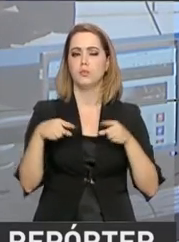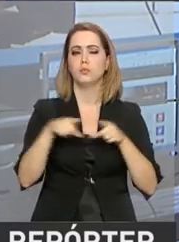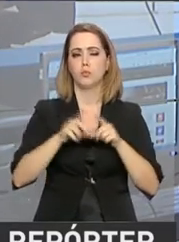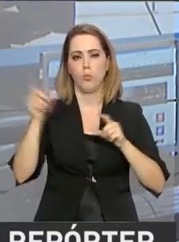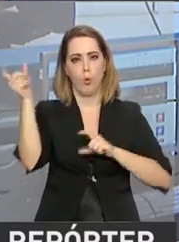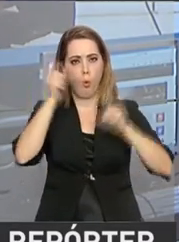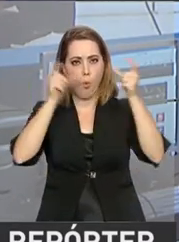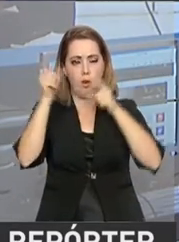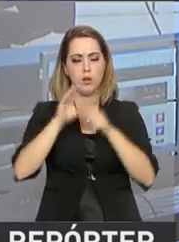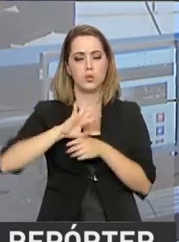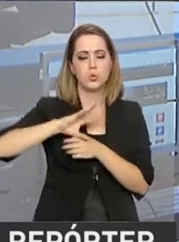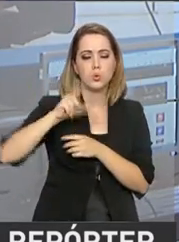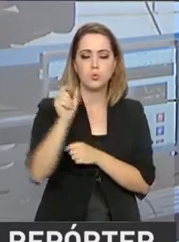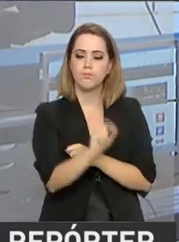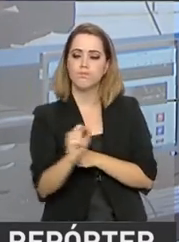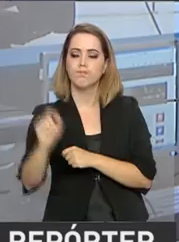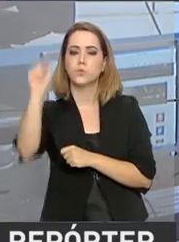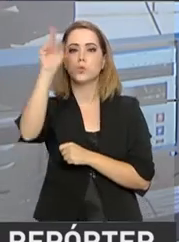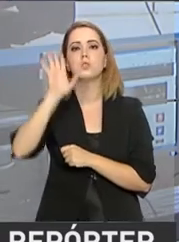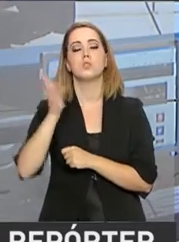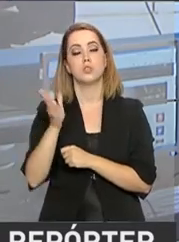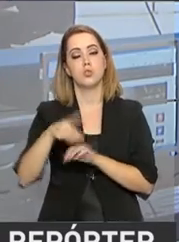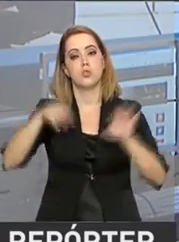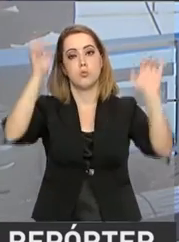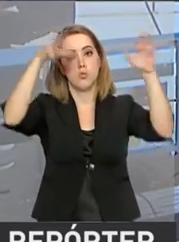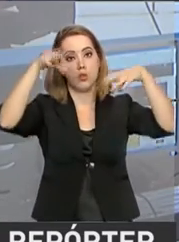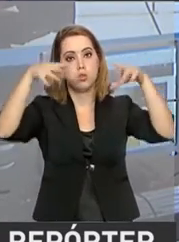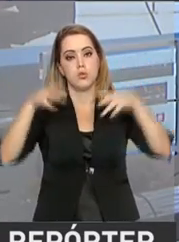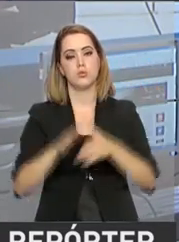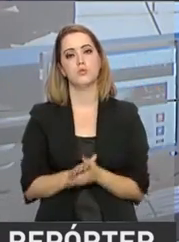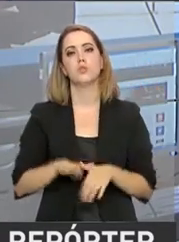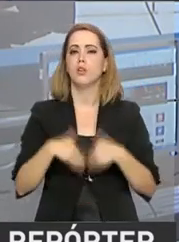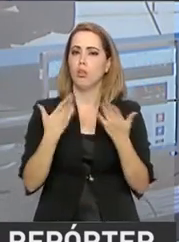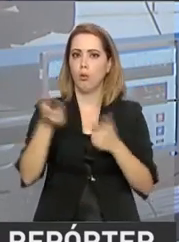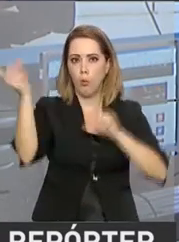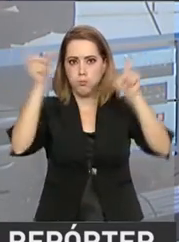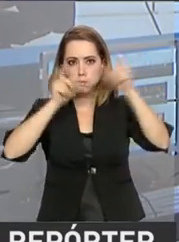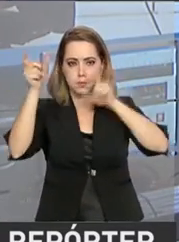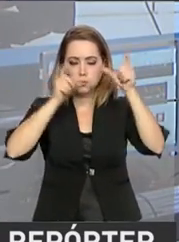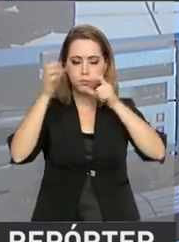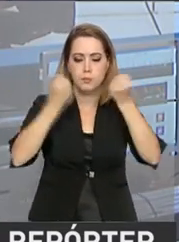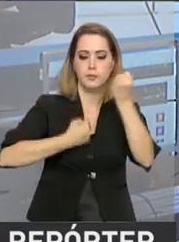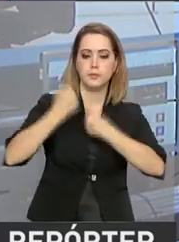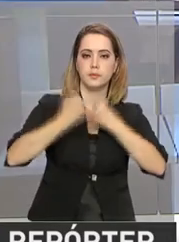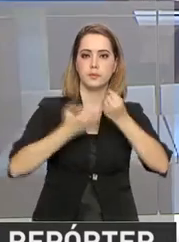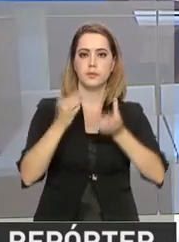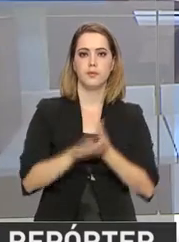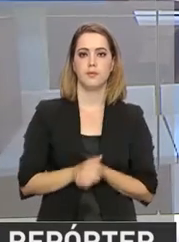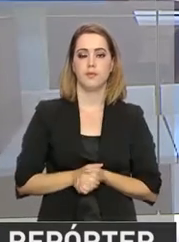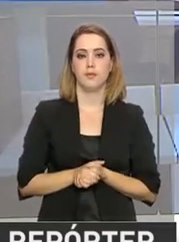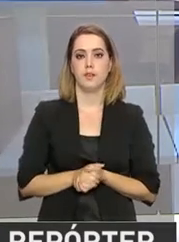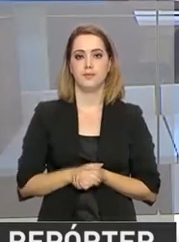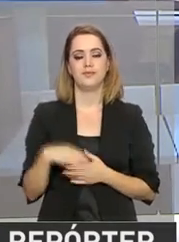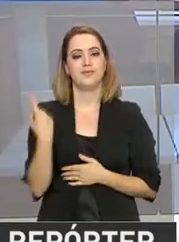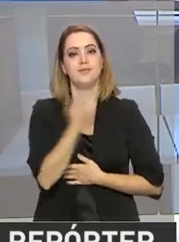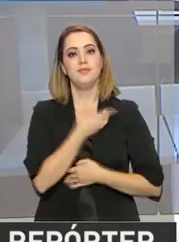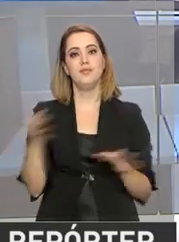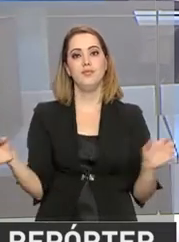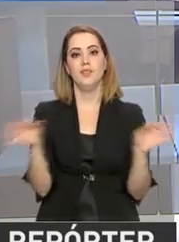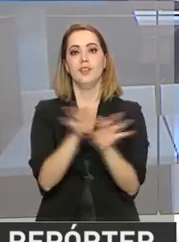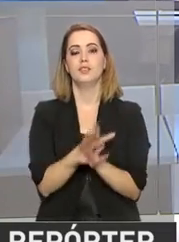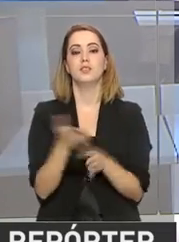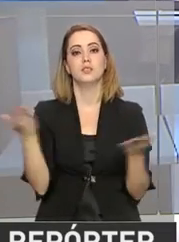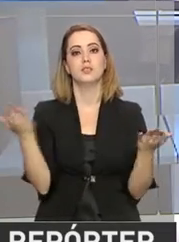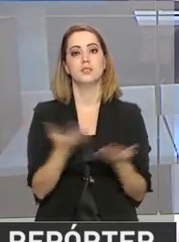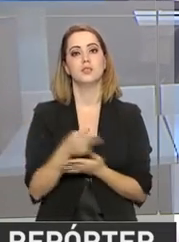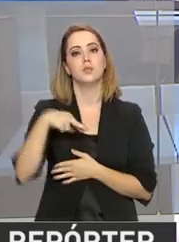para todas as cidades em que já está chovendo. Então, fique atento na hora de dirigir. E assim nós terminamos esta edição